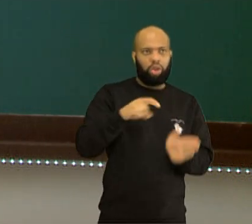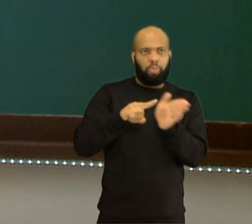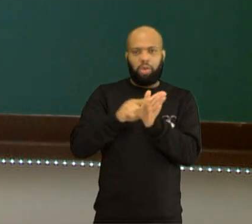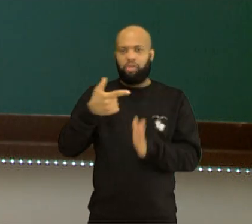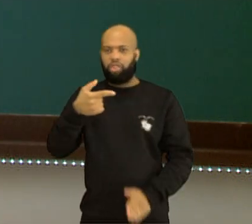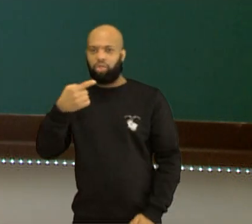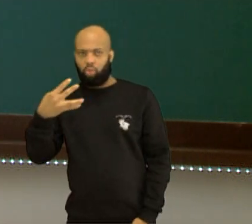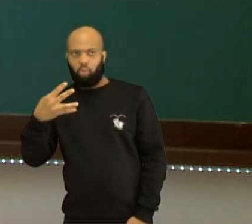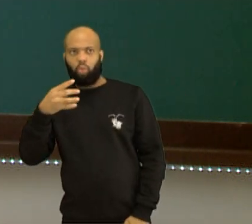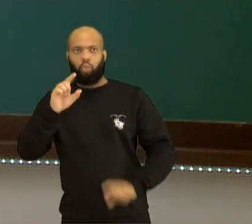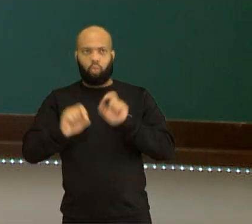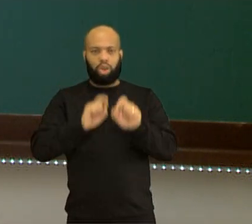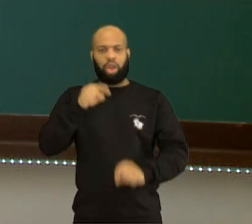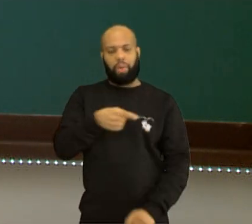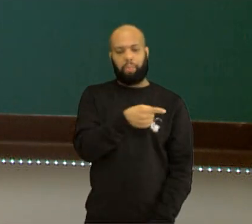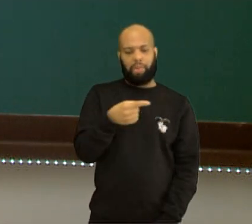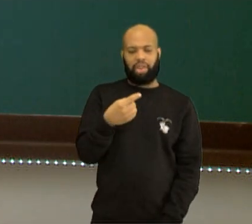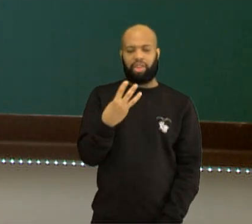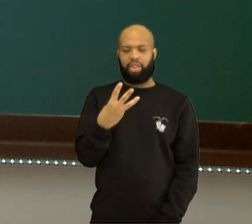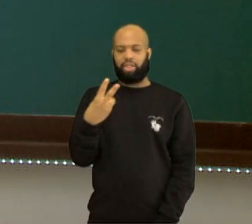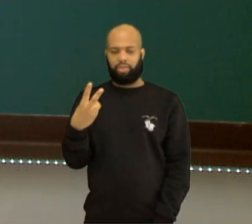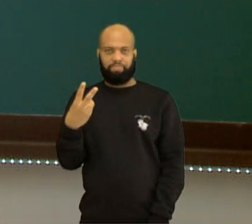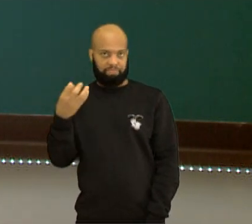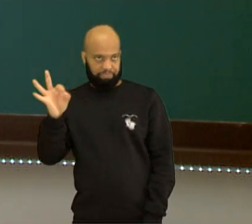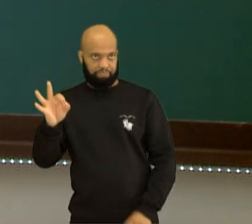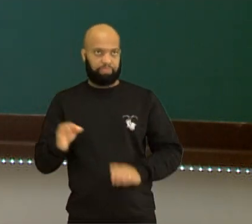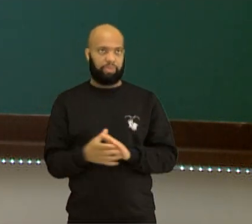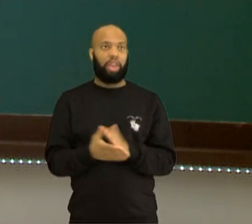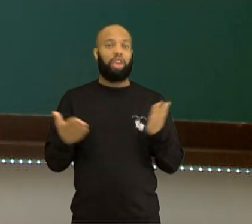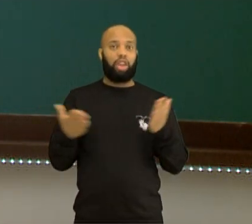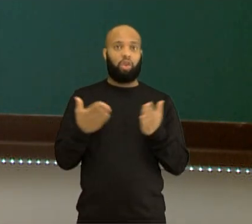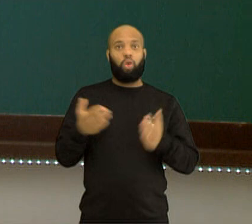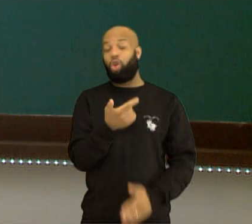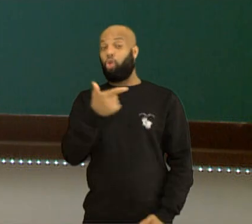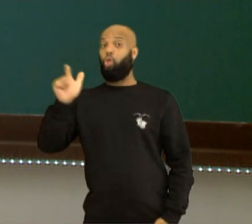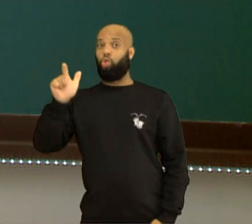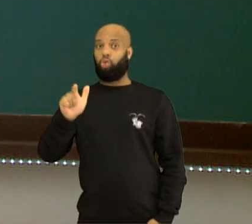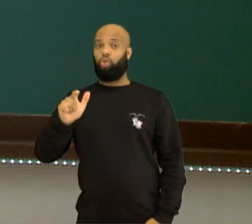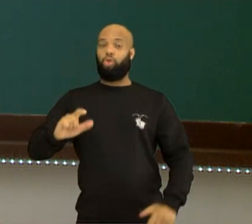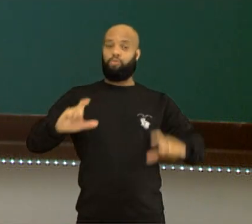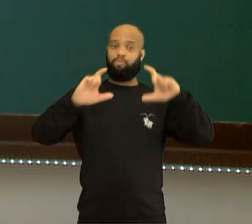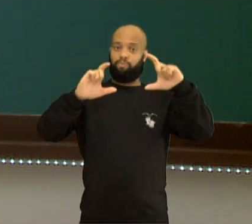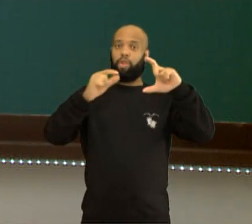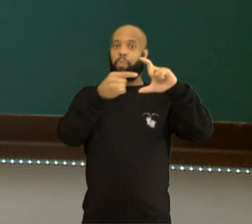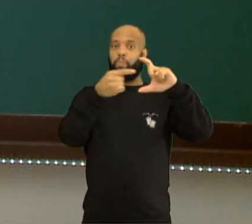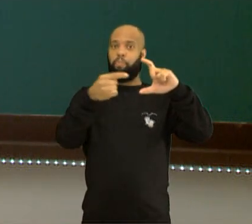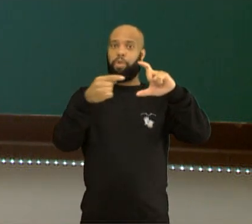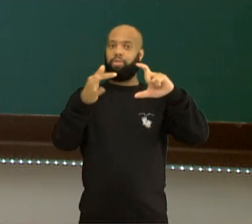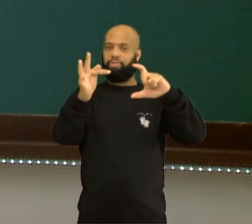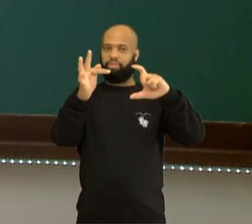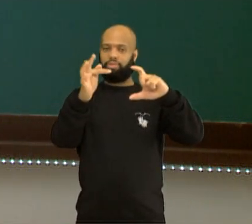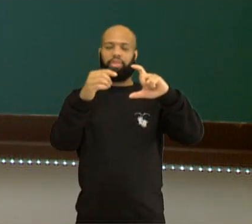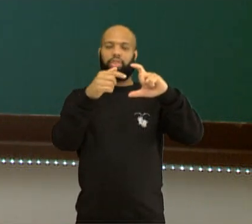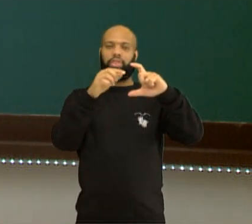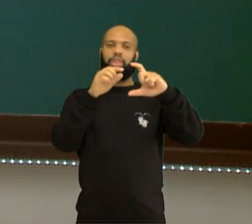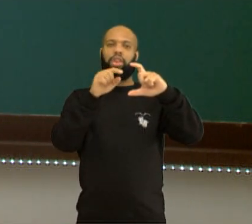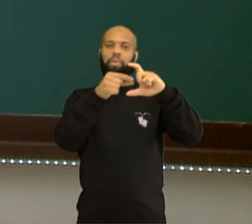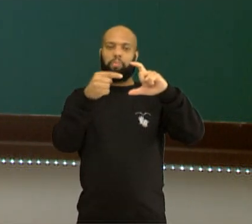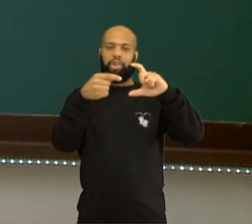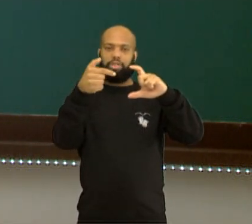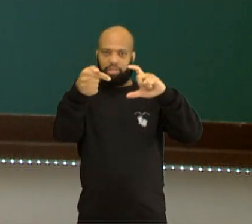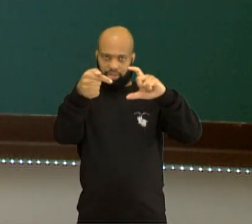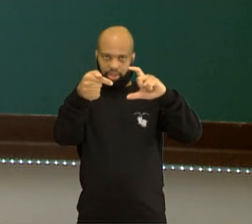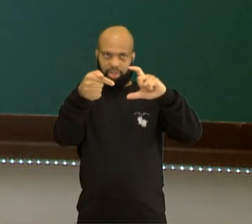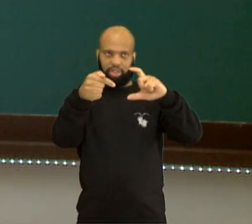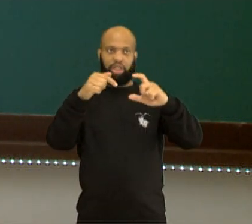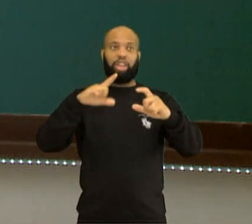menos 32, beleza? Então, agora o f de menos 7, mesma coisa, vou colocar lá no